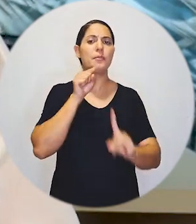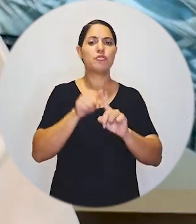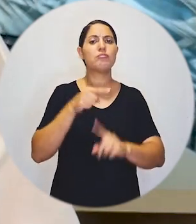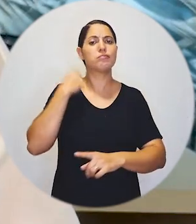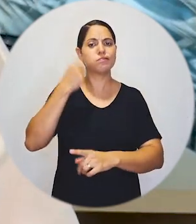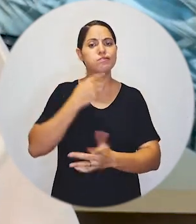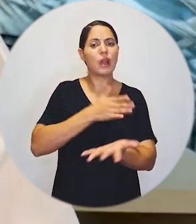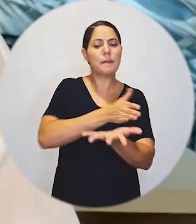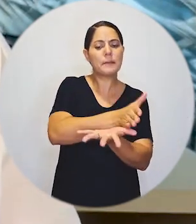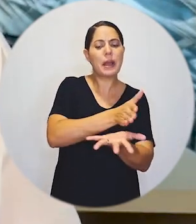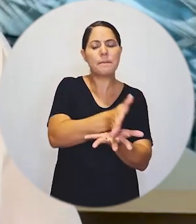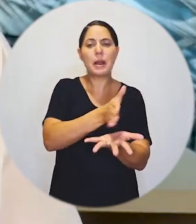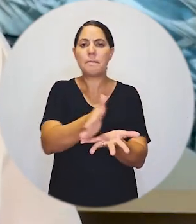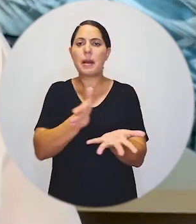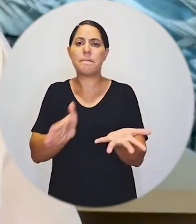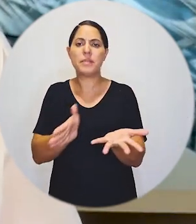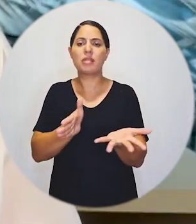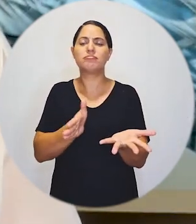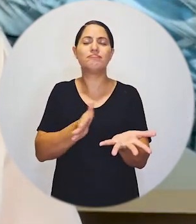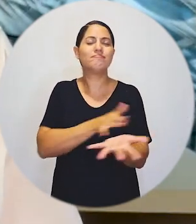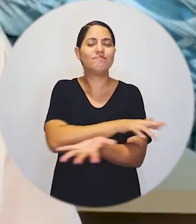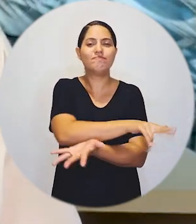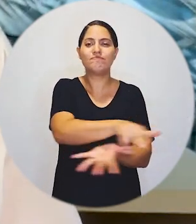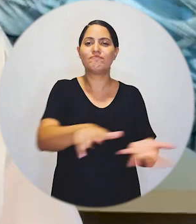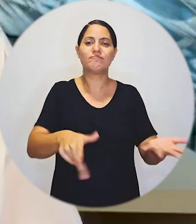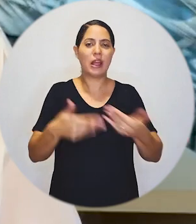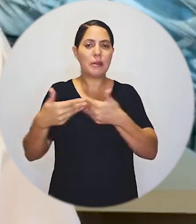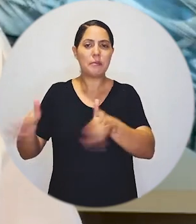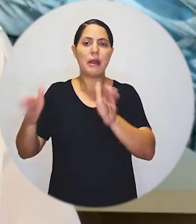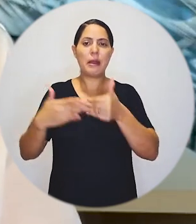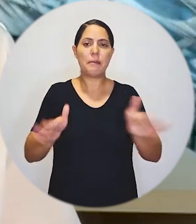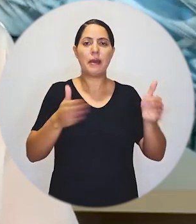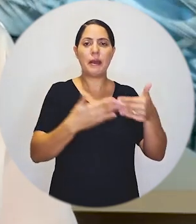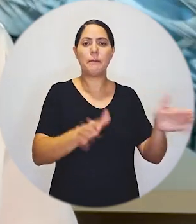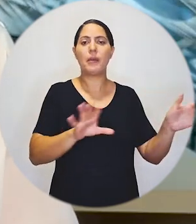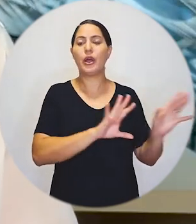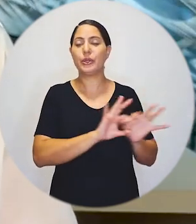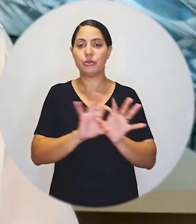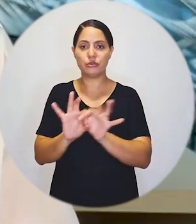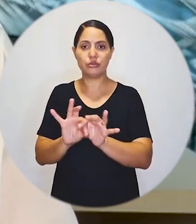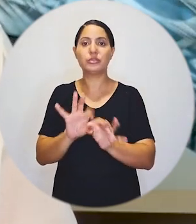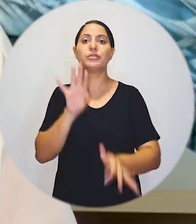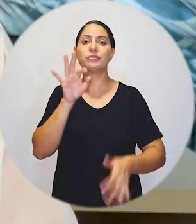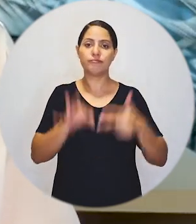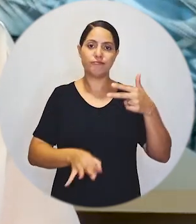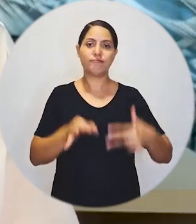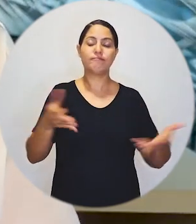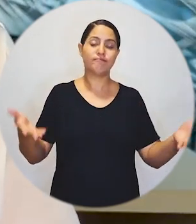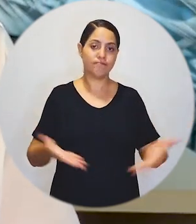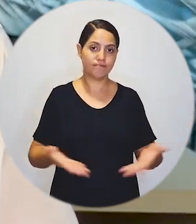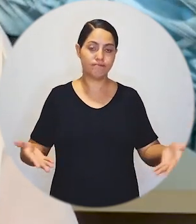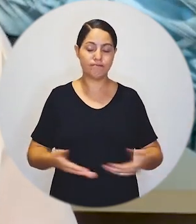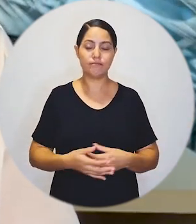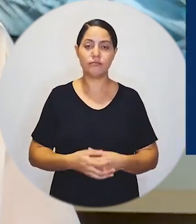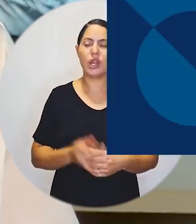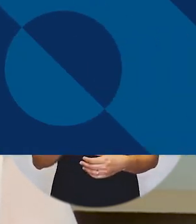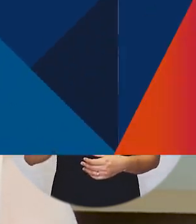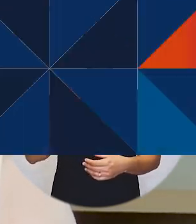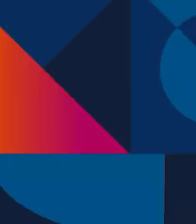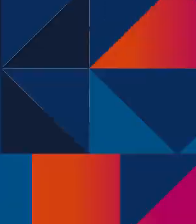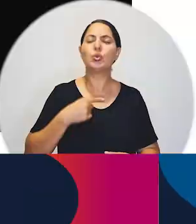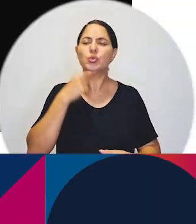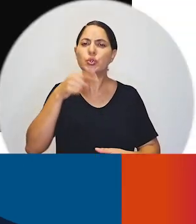advocacia multiportas como uma abordagem indispensável no cenário jurídico atual. Discutimos como